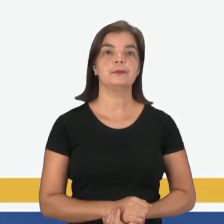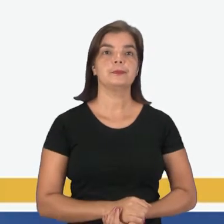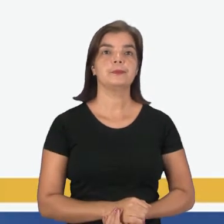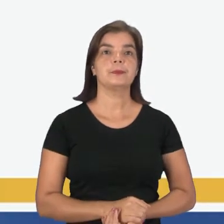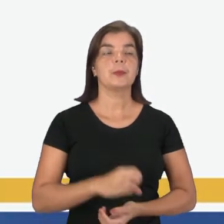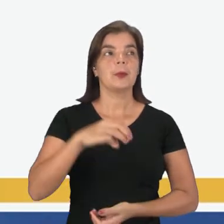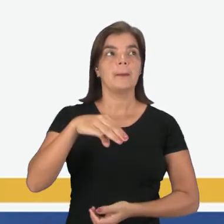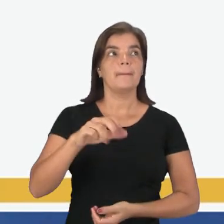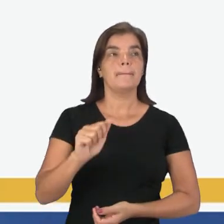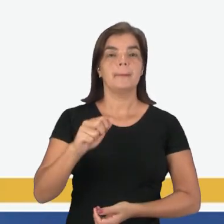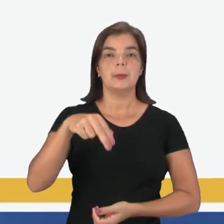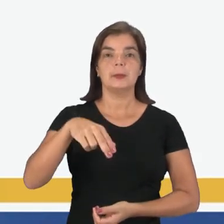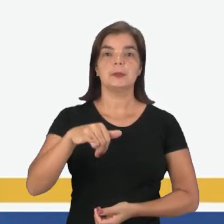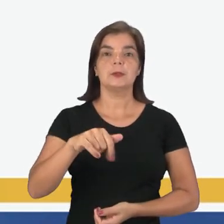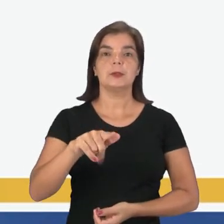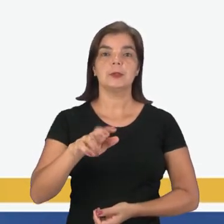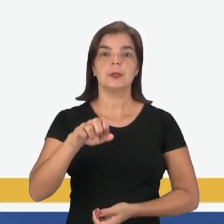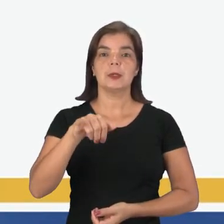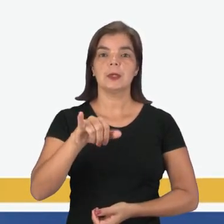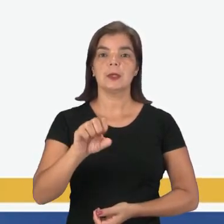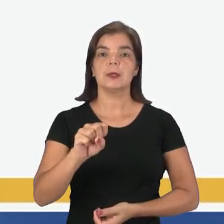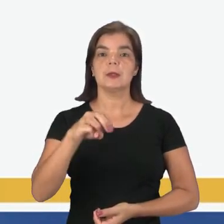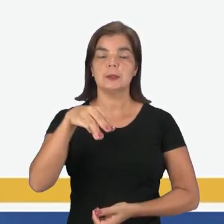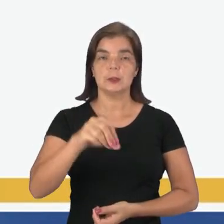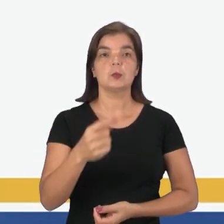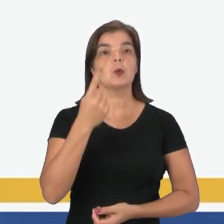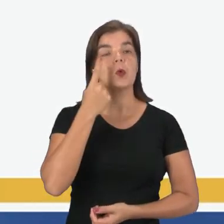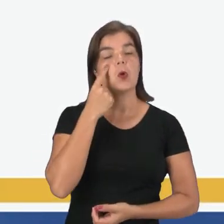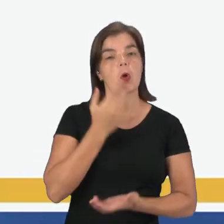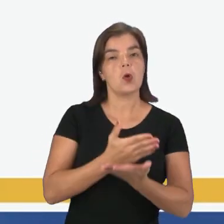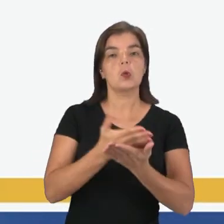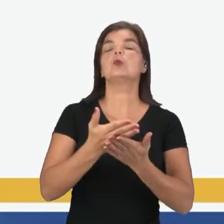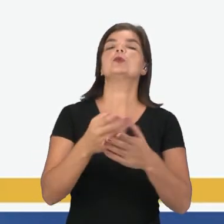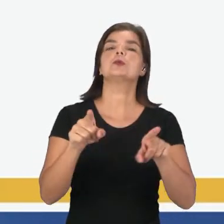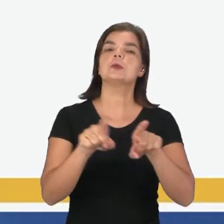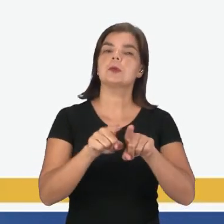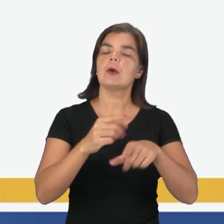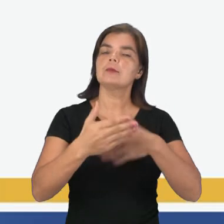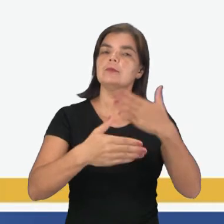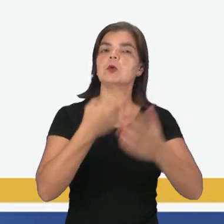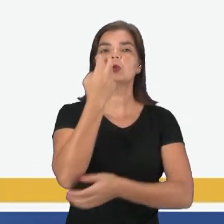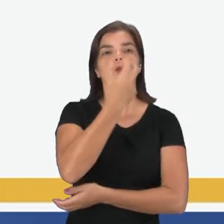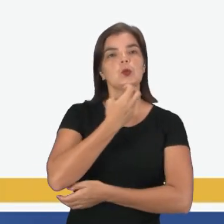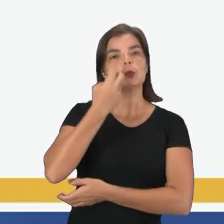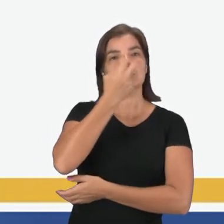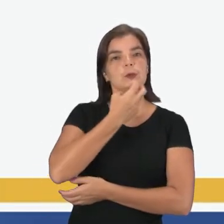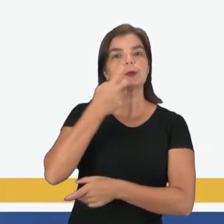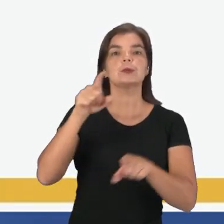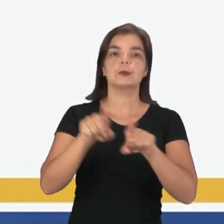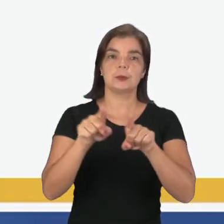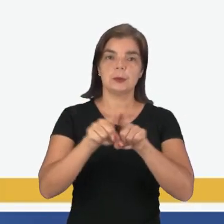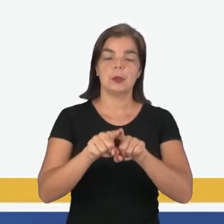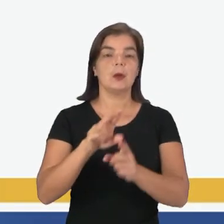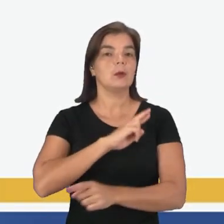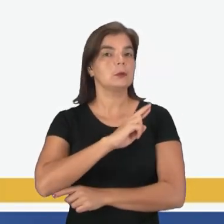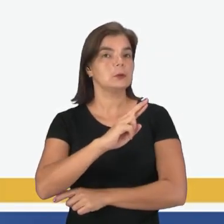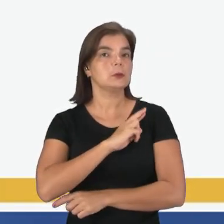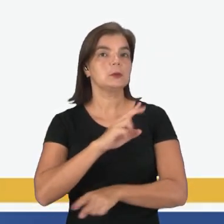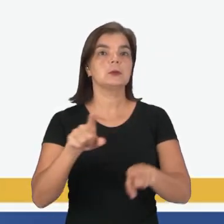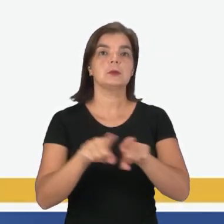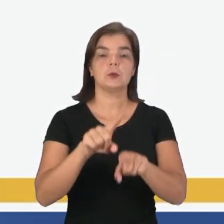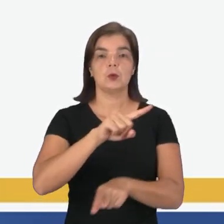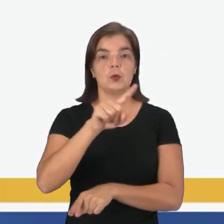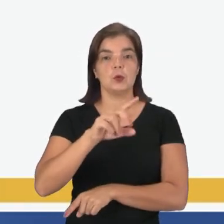quanto outra. Maniqueísmo, maniqueu, que é o camarada que começou com a sua tradição oral a respeito dessa